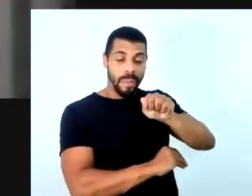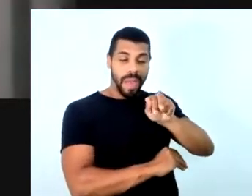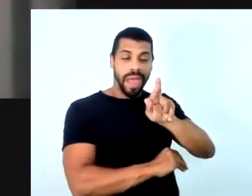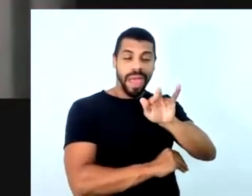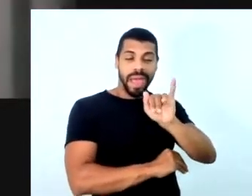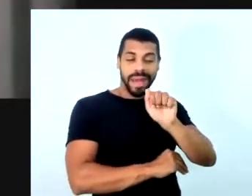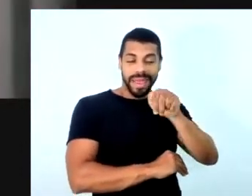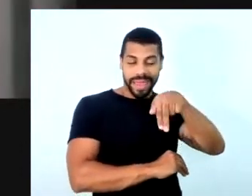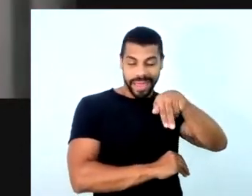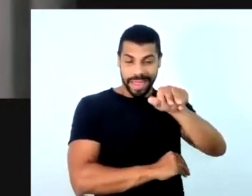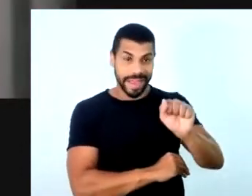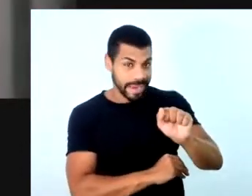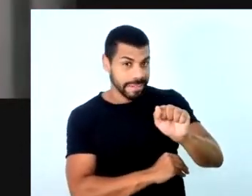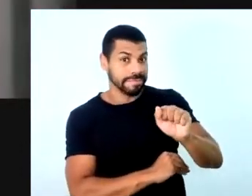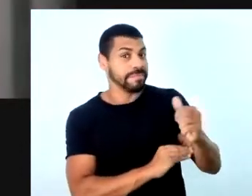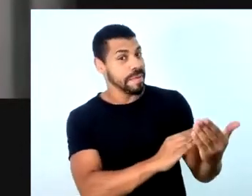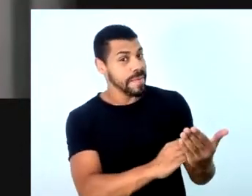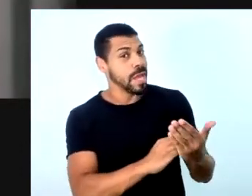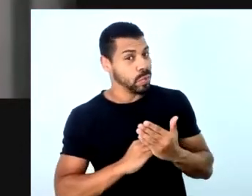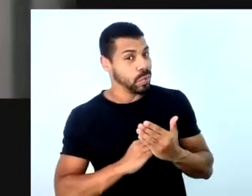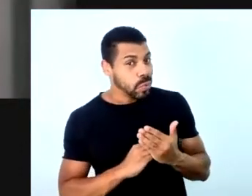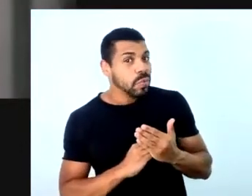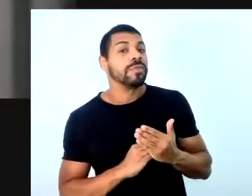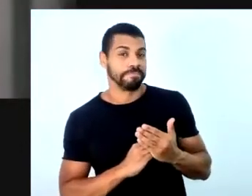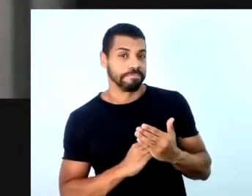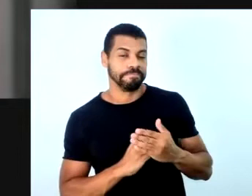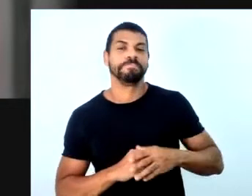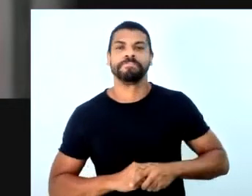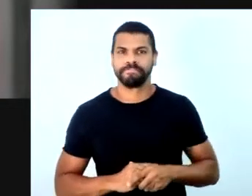ajuda da Mariana Penedo, que dividiu comigo montagem,